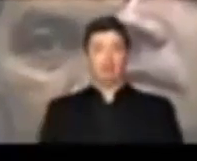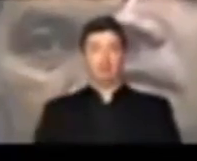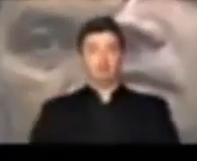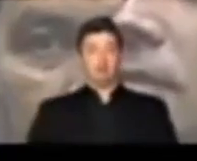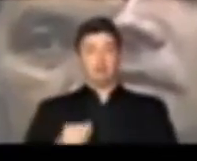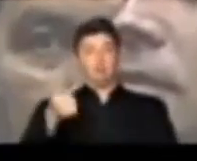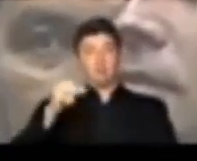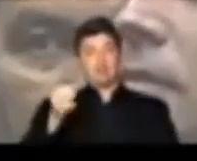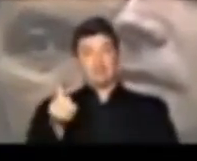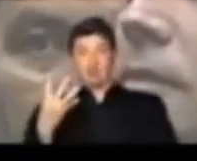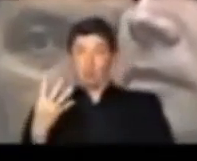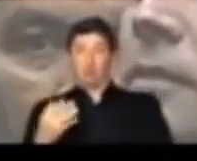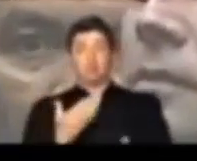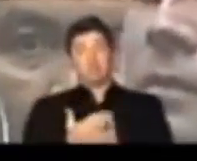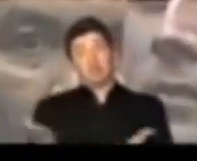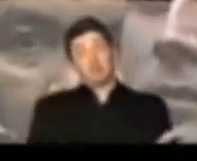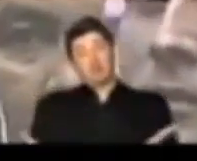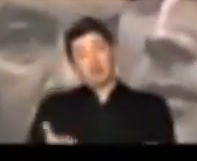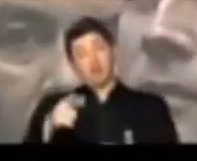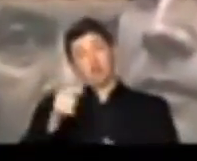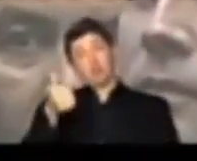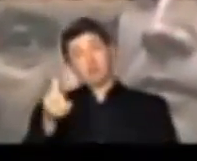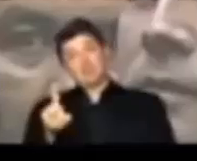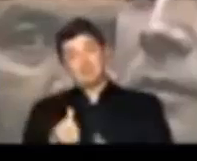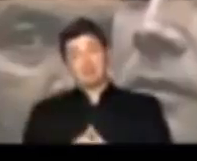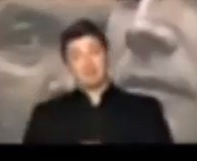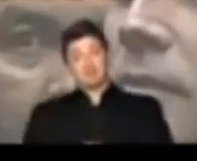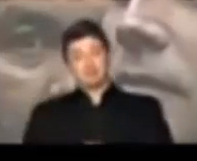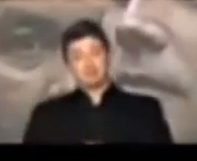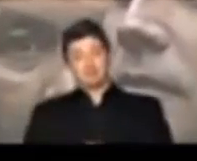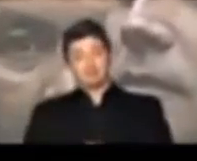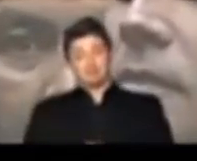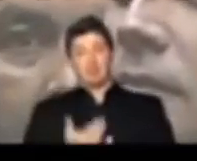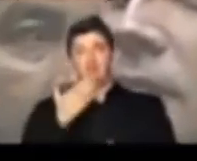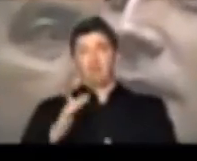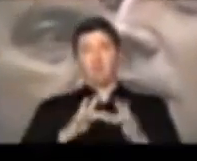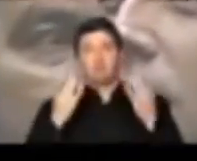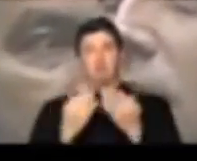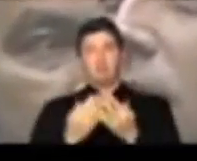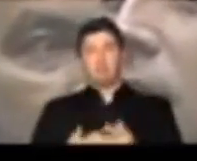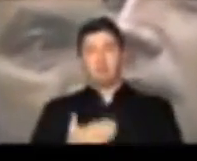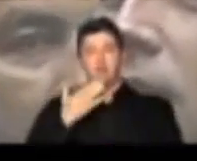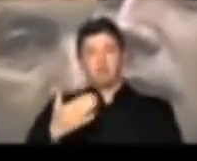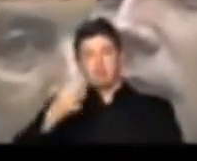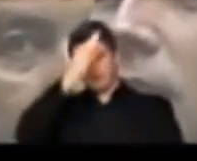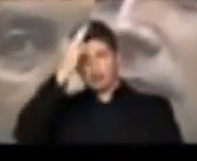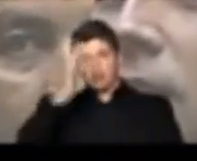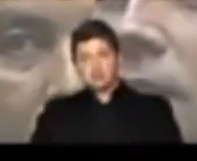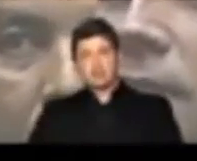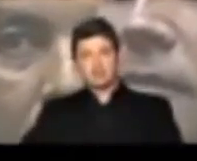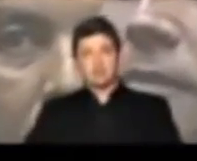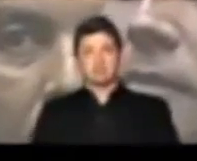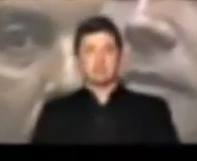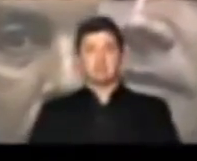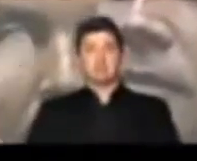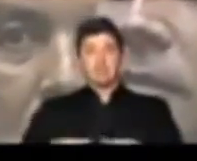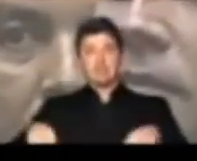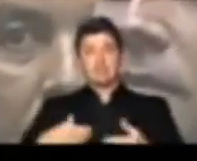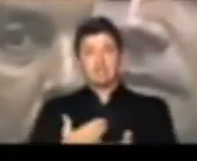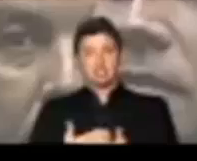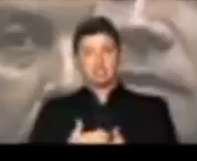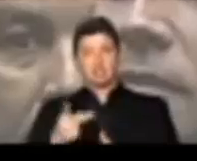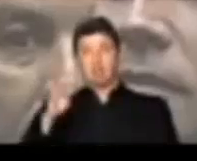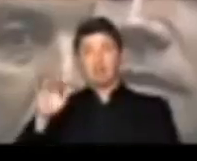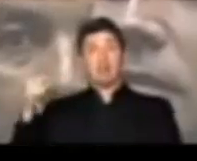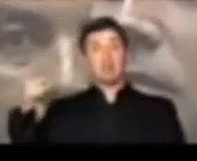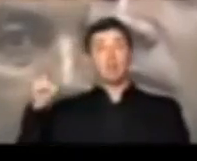2004, perderam agora em 2016, pela família e pela inocência das crianças em sala de aula que o